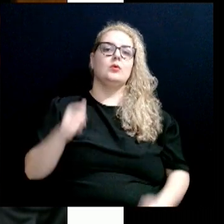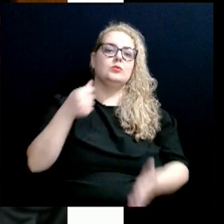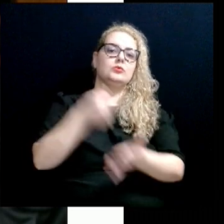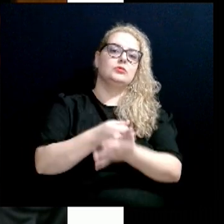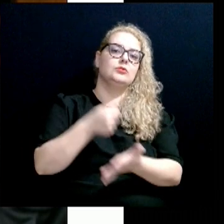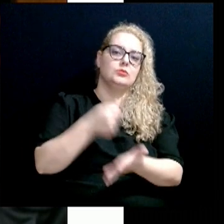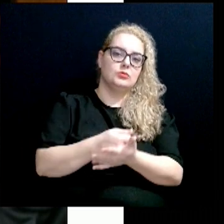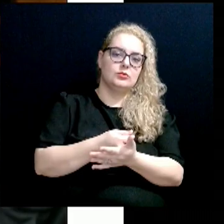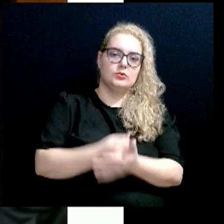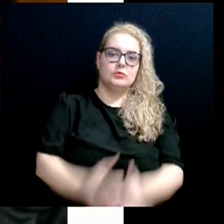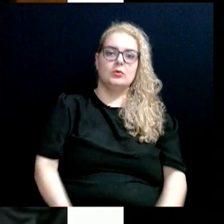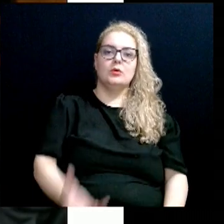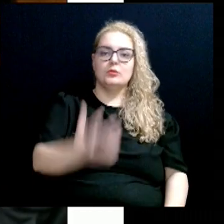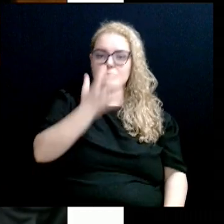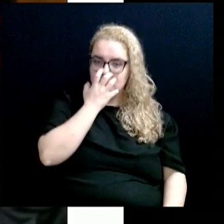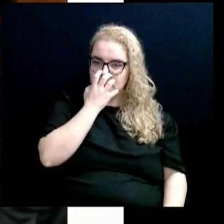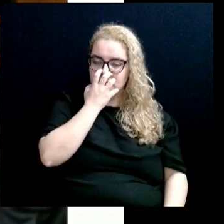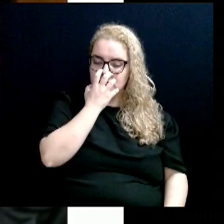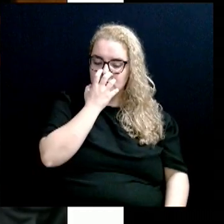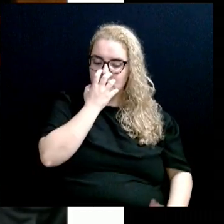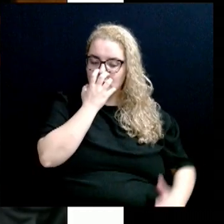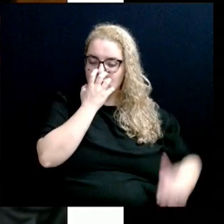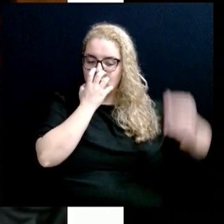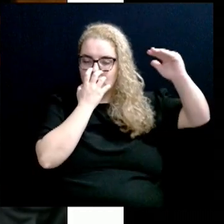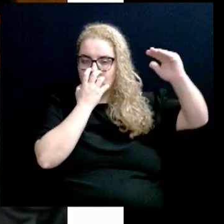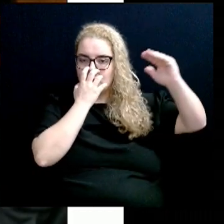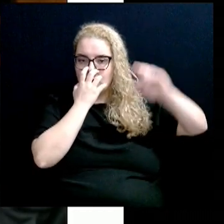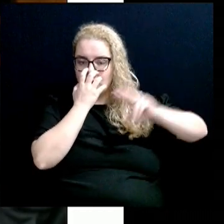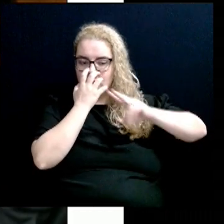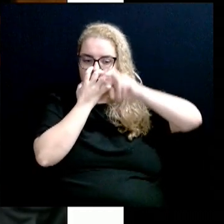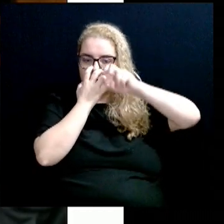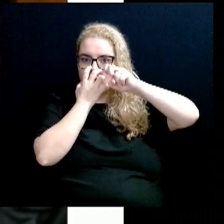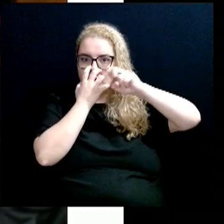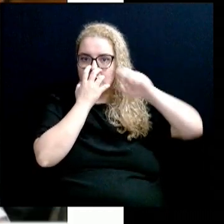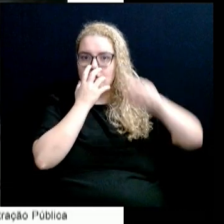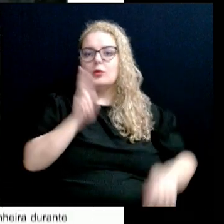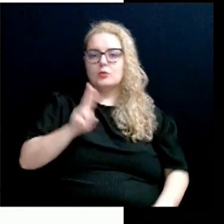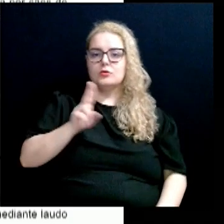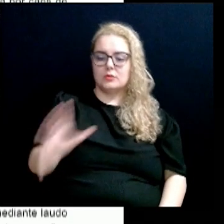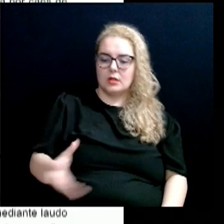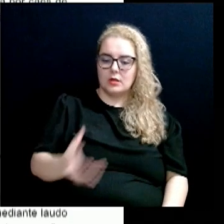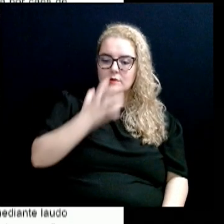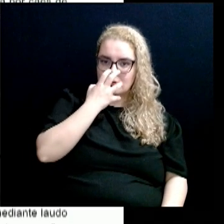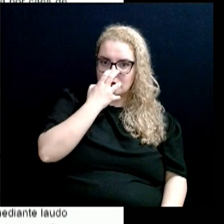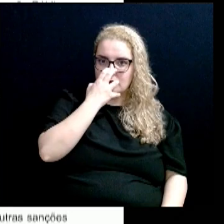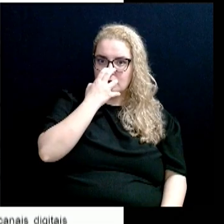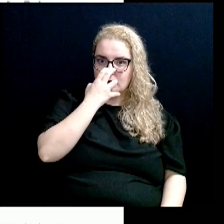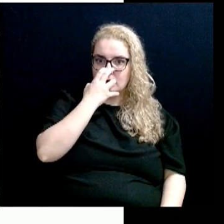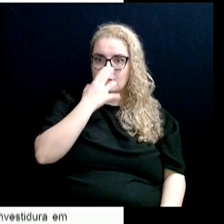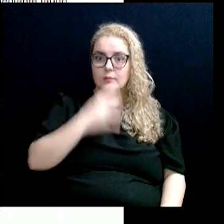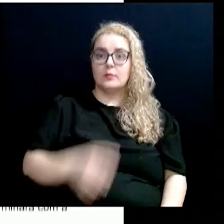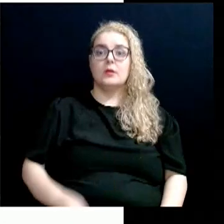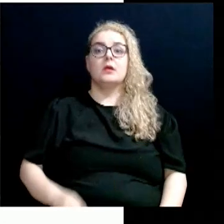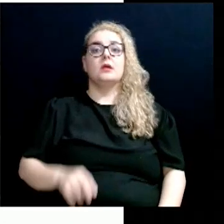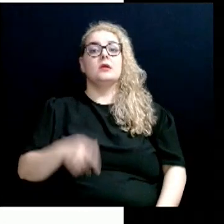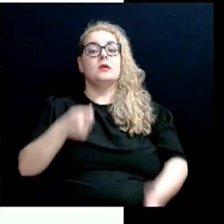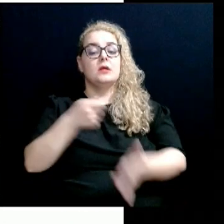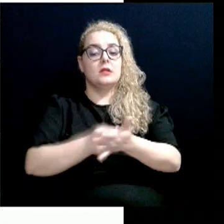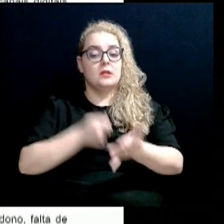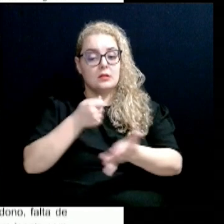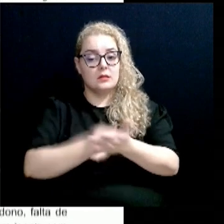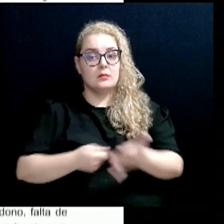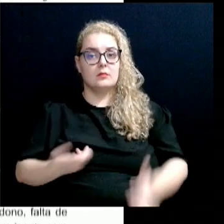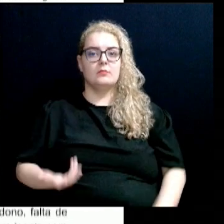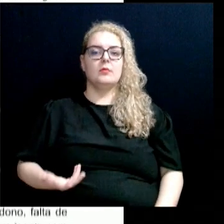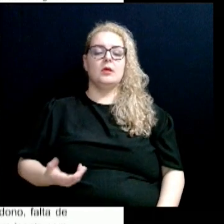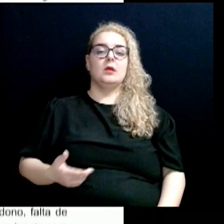para cães de grande porte e restrição a condenados por maus tratos. É um projeto, olha, em